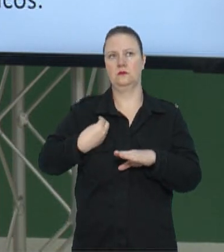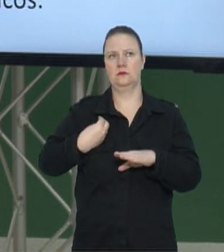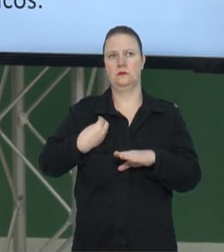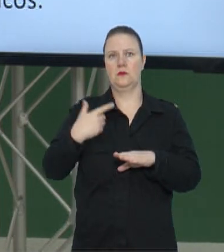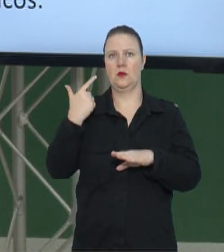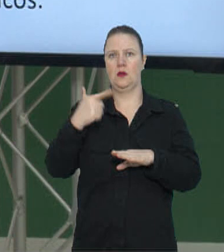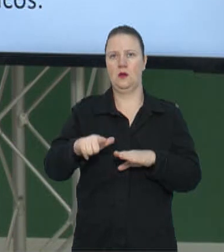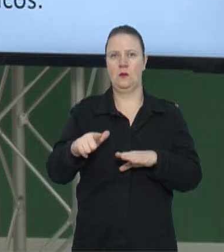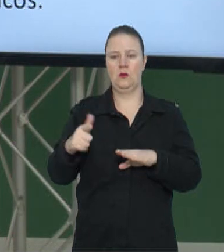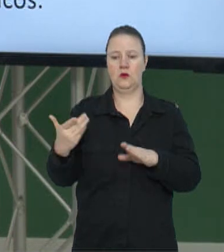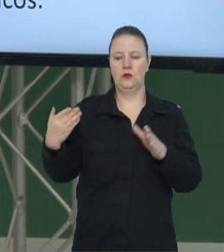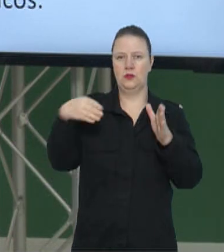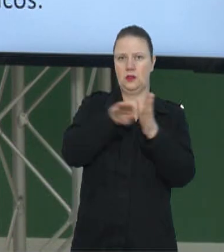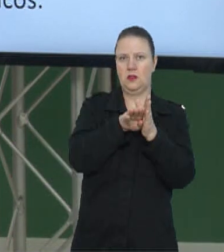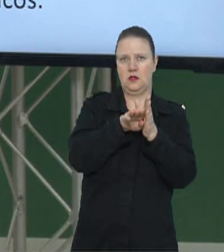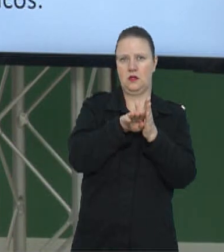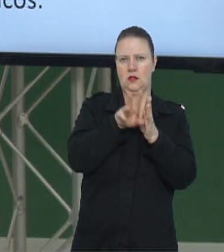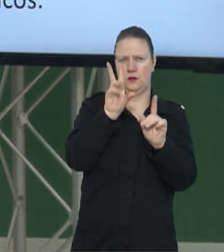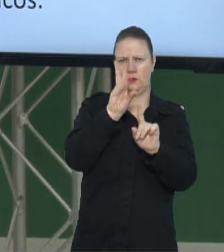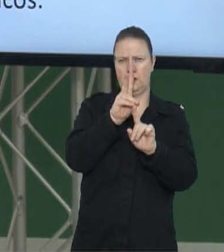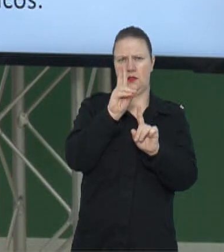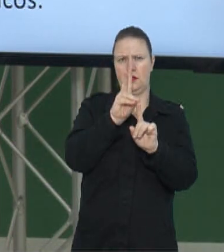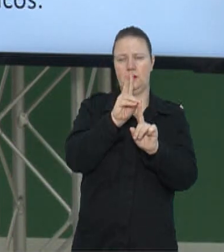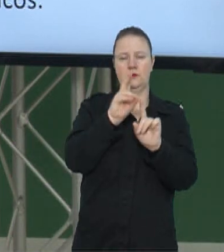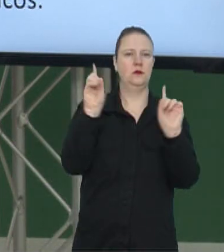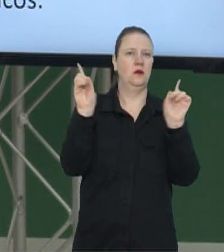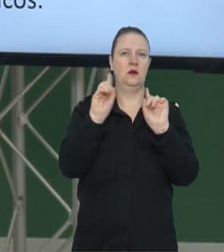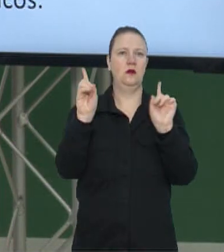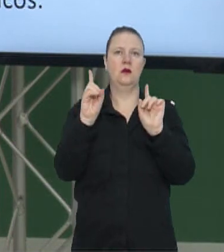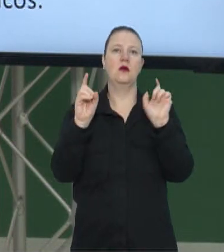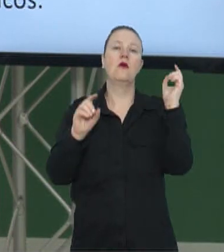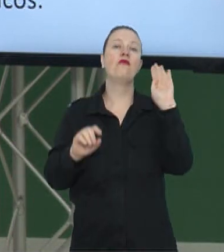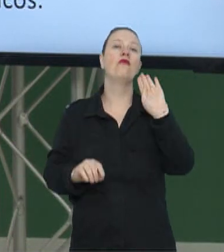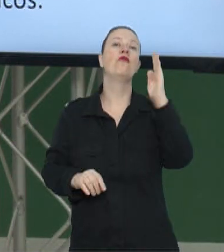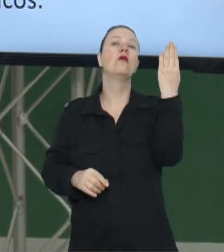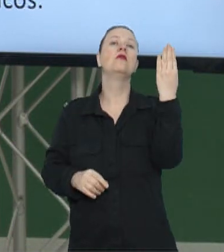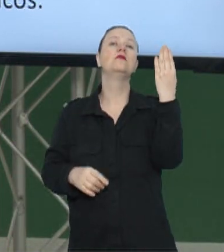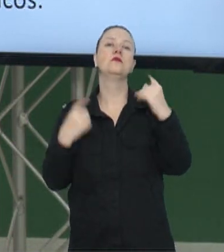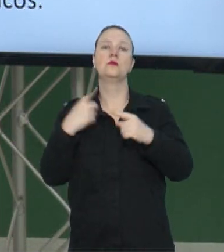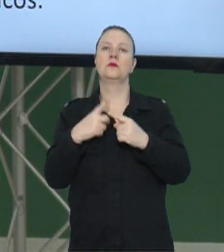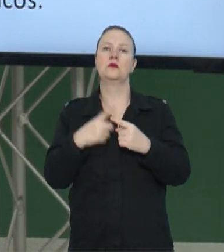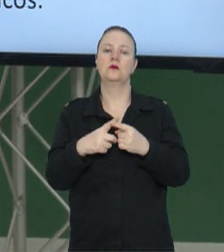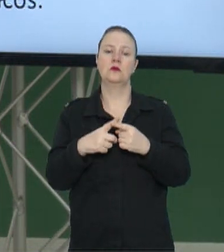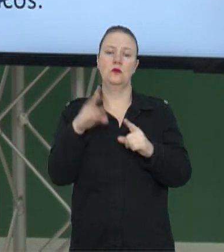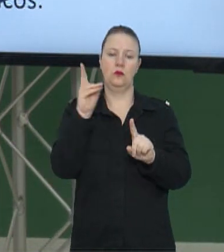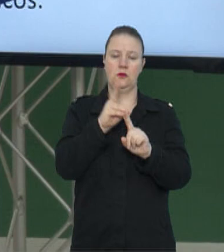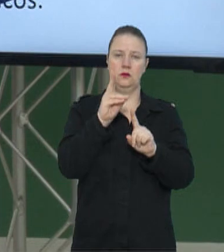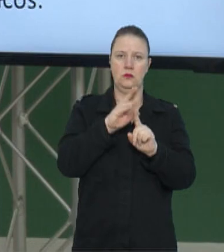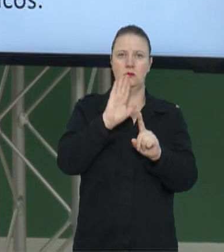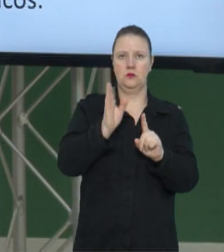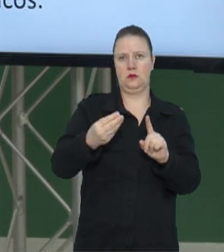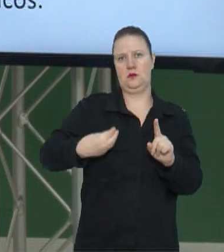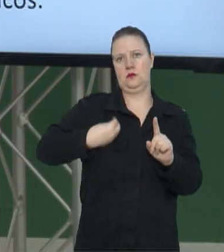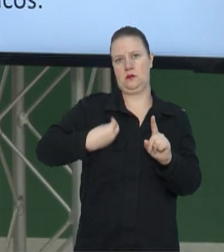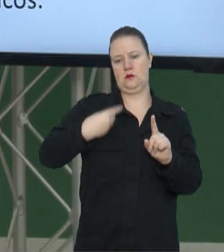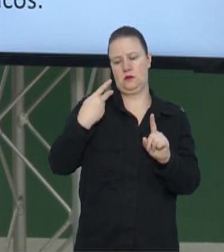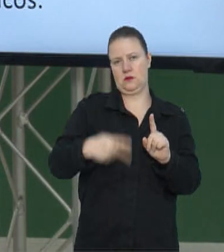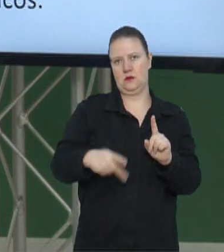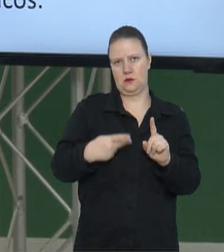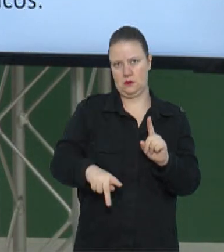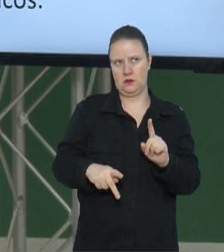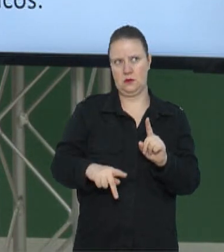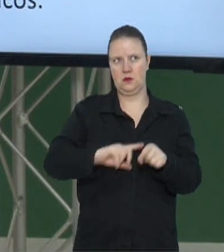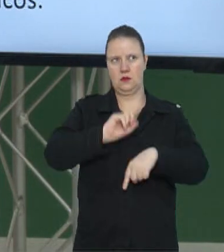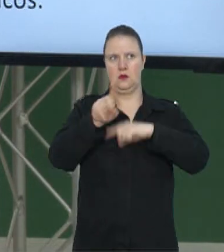depois vieram os índios, isso é verdadeiro? Na verdade, não, é falso, né? Por quê? Os indígenas já viviam aqui, depois